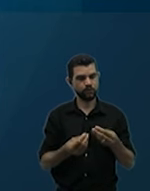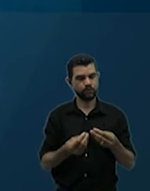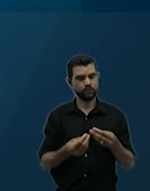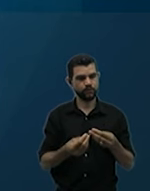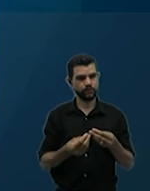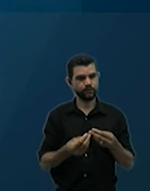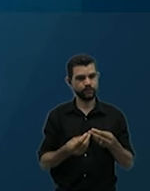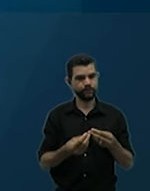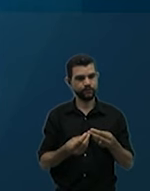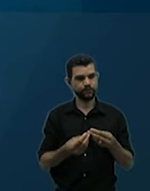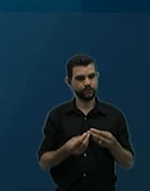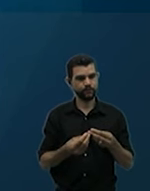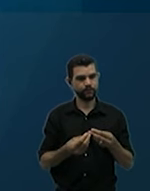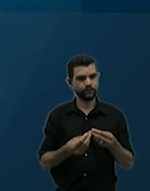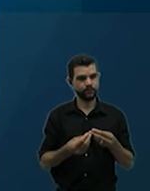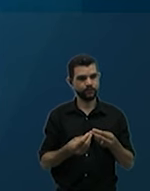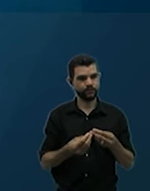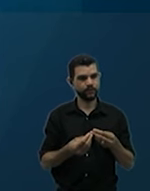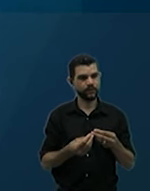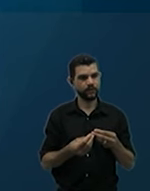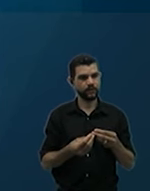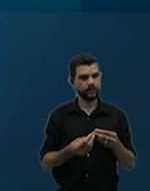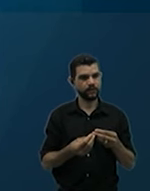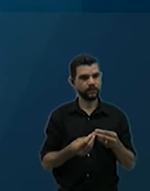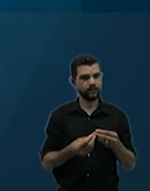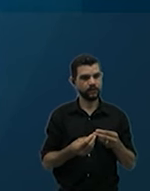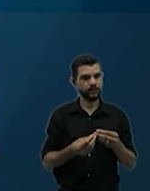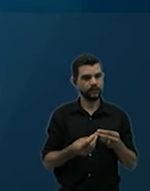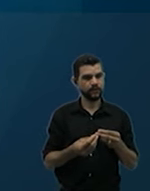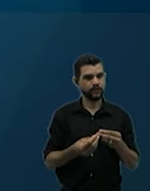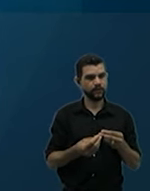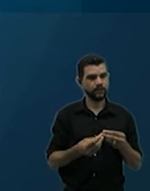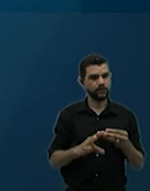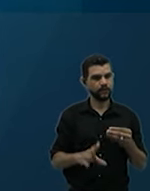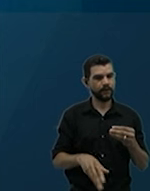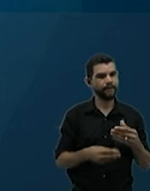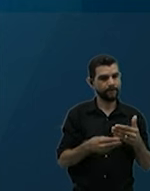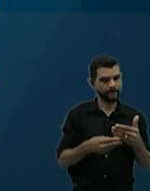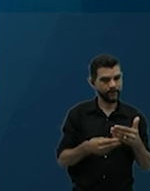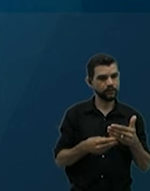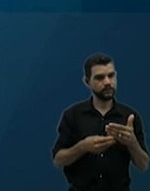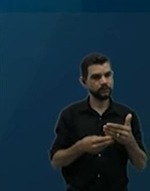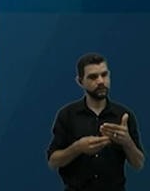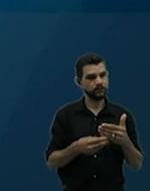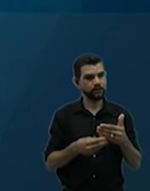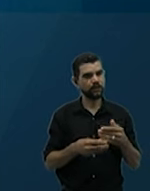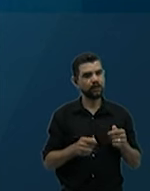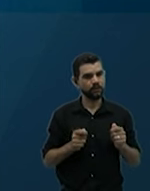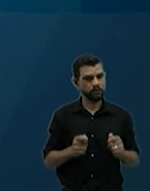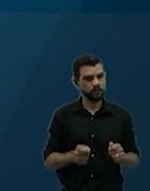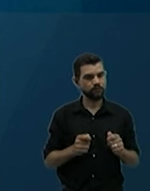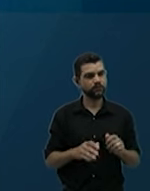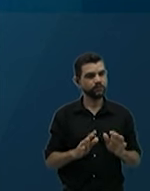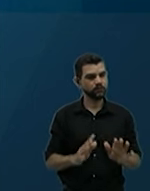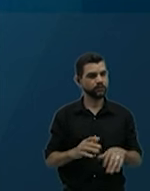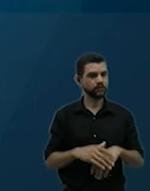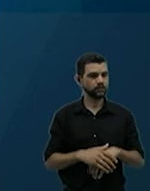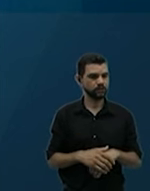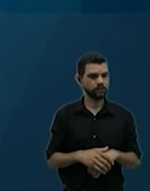longo e de maneira que a ementa está bem condensada. De sorte que